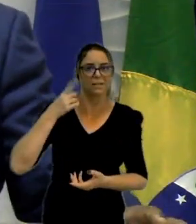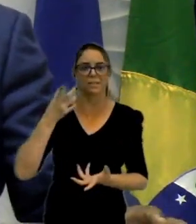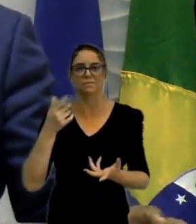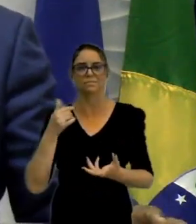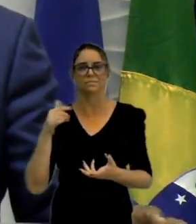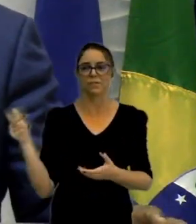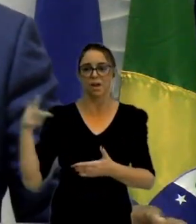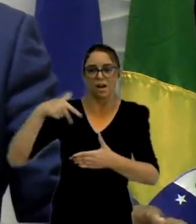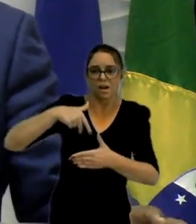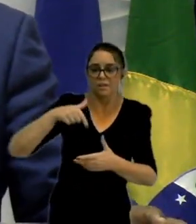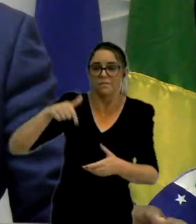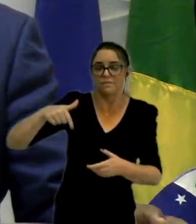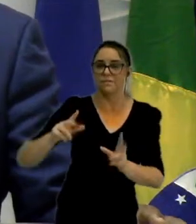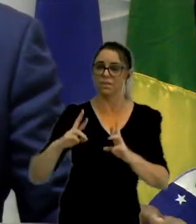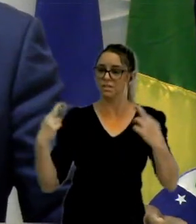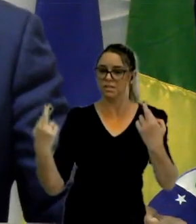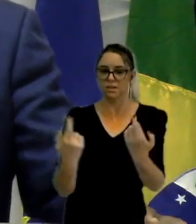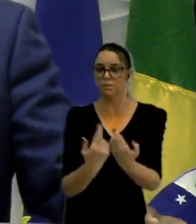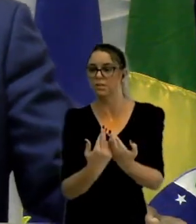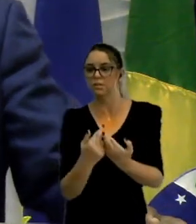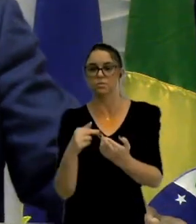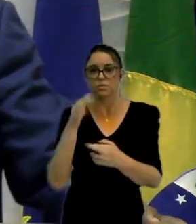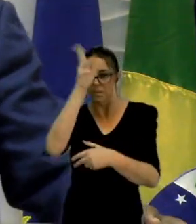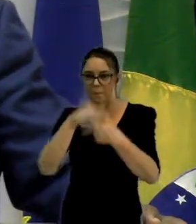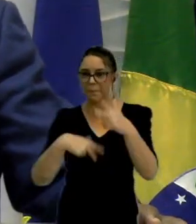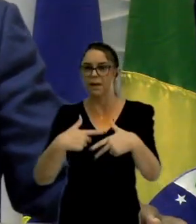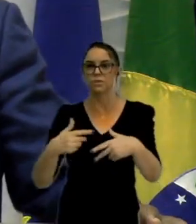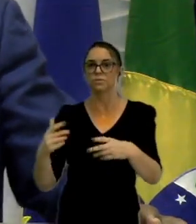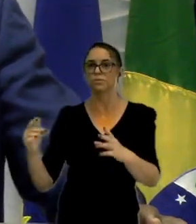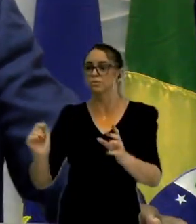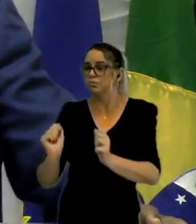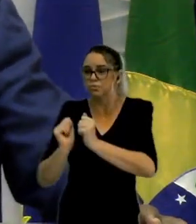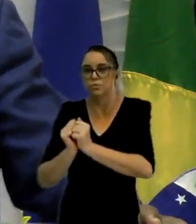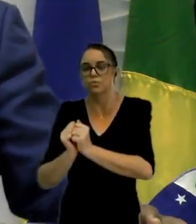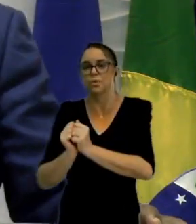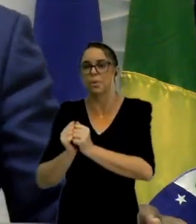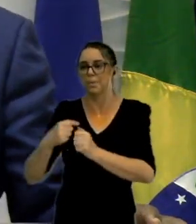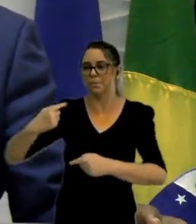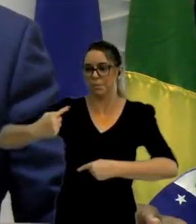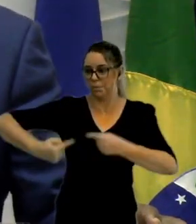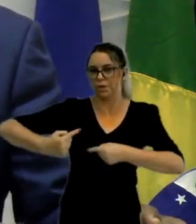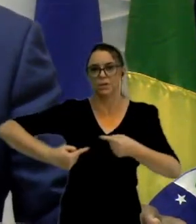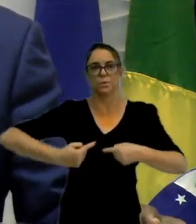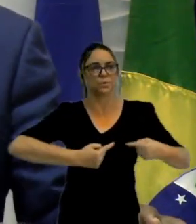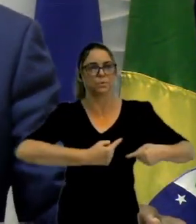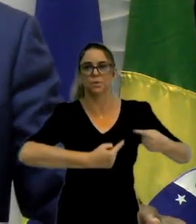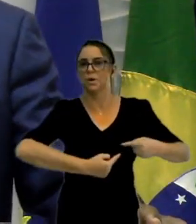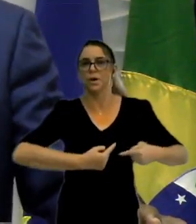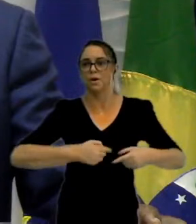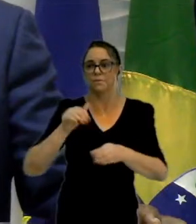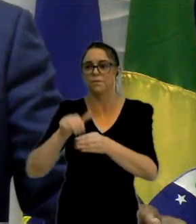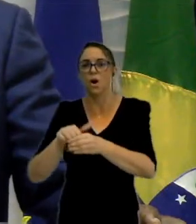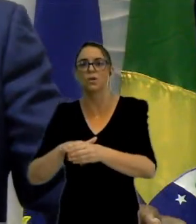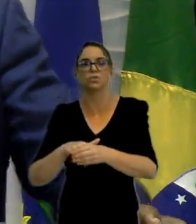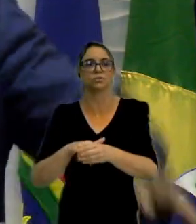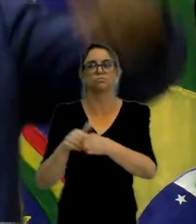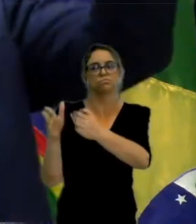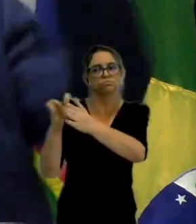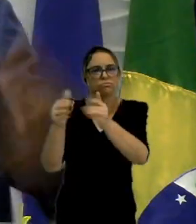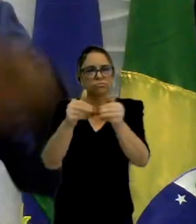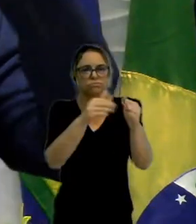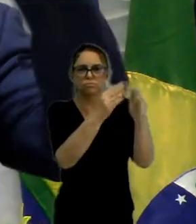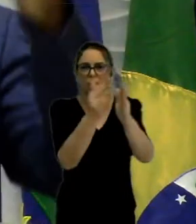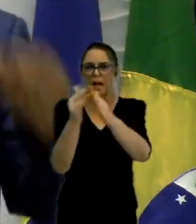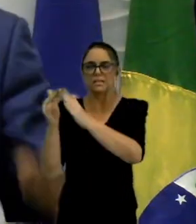fazer reunião para juntar grupo político para ir para a porta do povo pedir voto novamente.